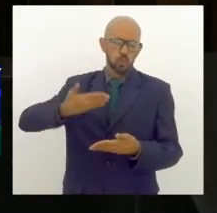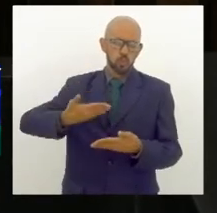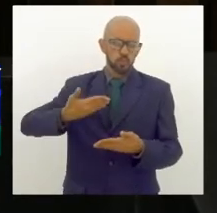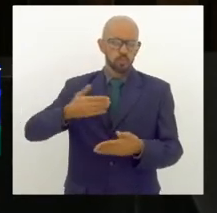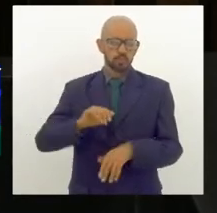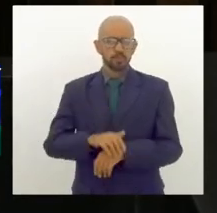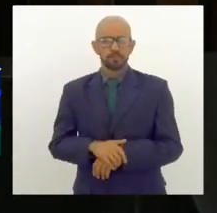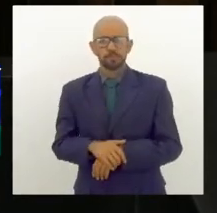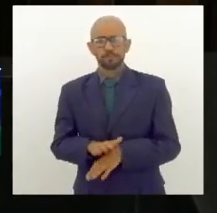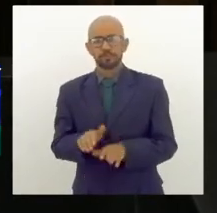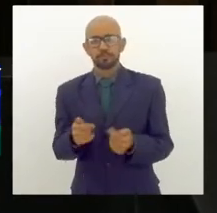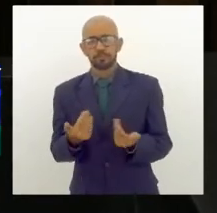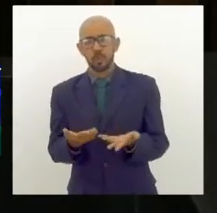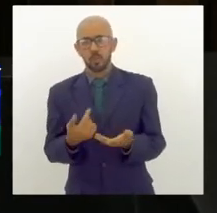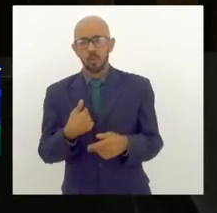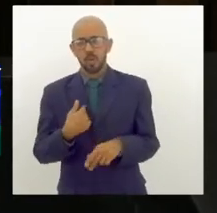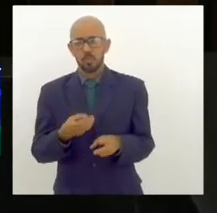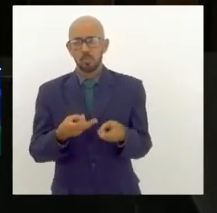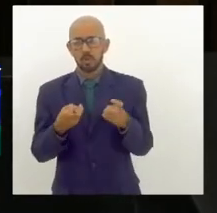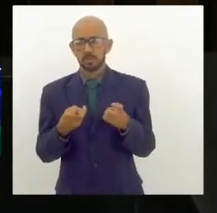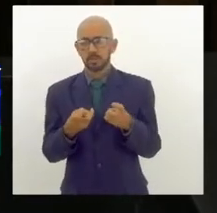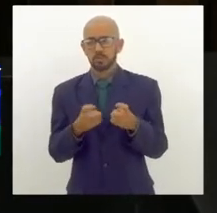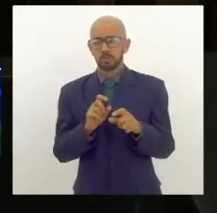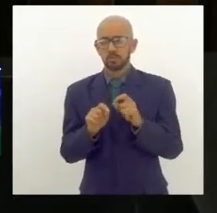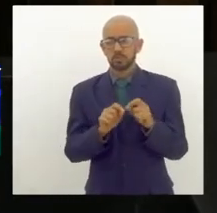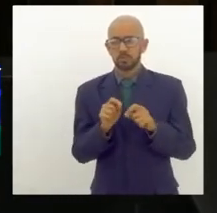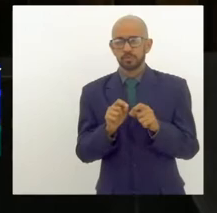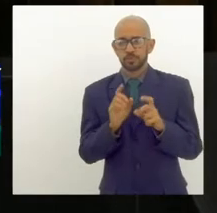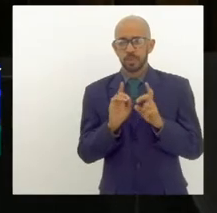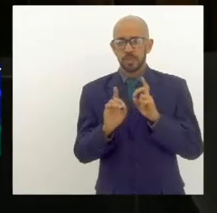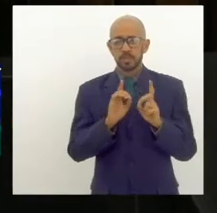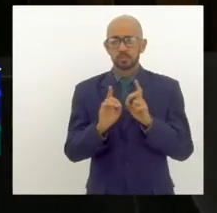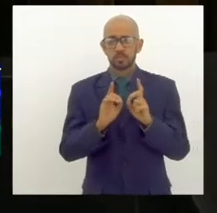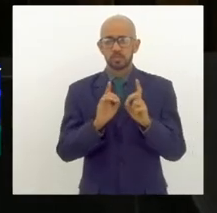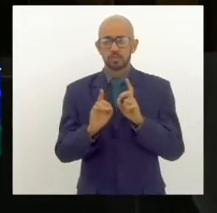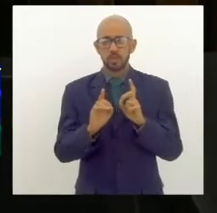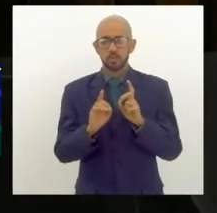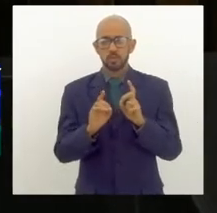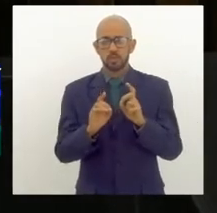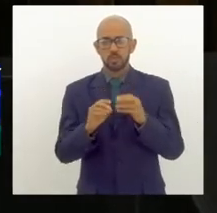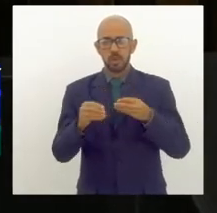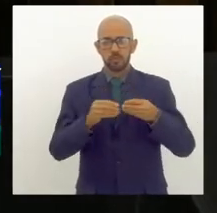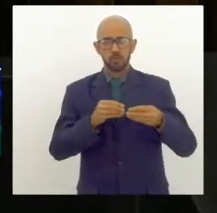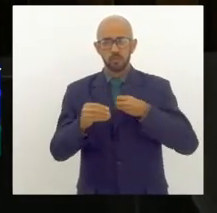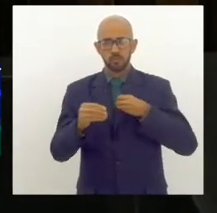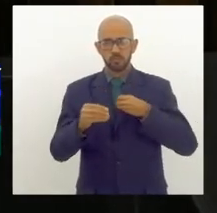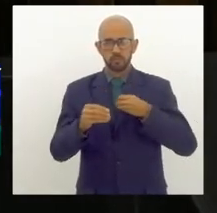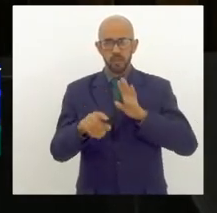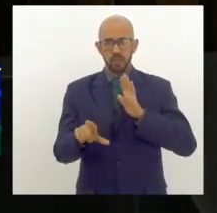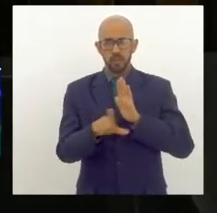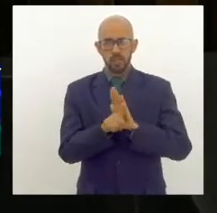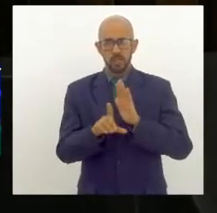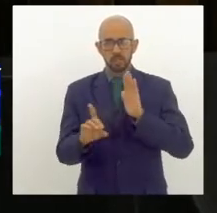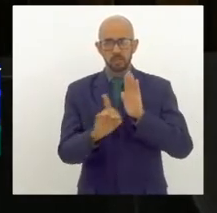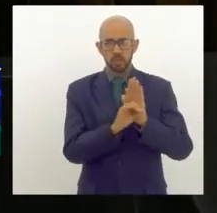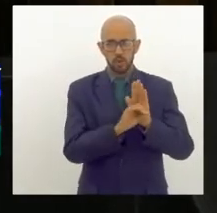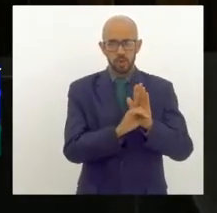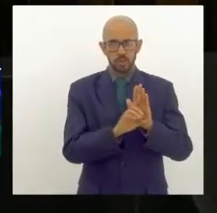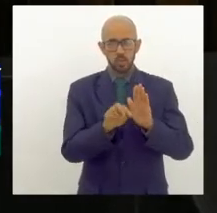Ora, eu vejo muito a discussão sobre a flexibilização da lei antidrogas,